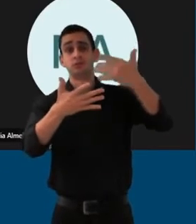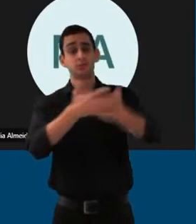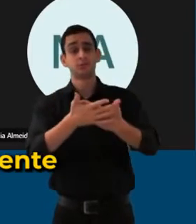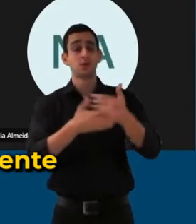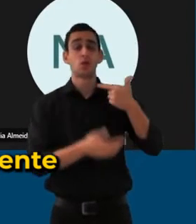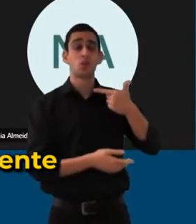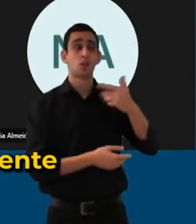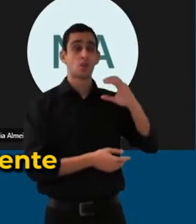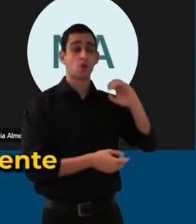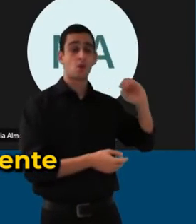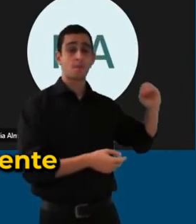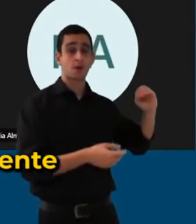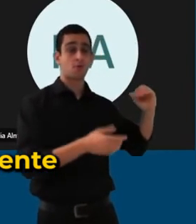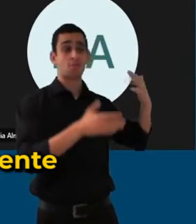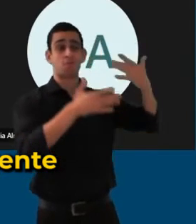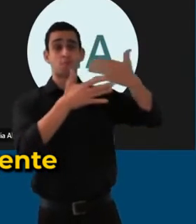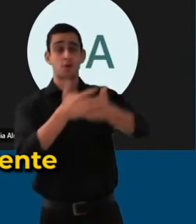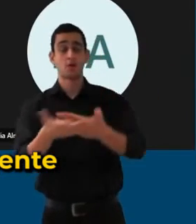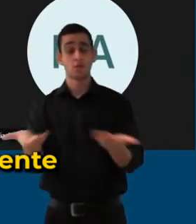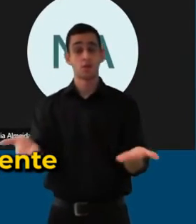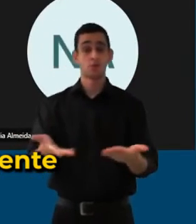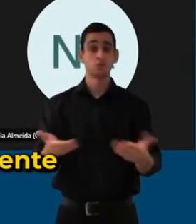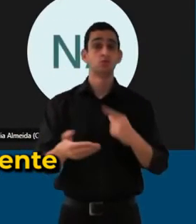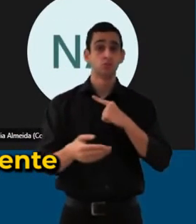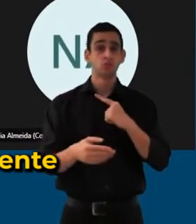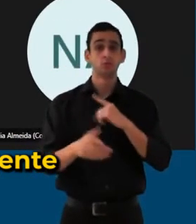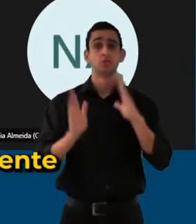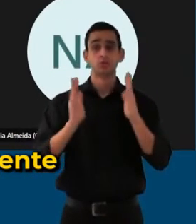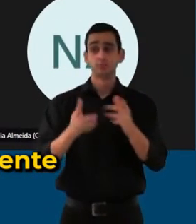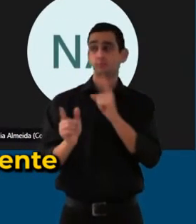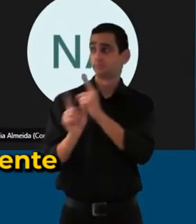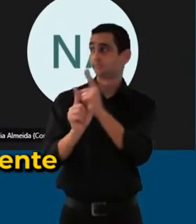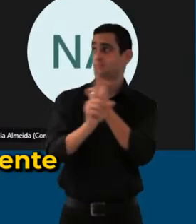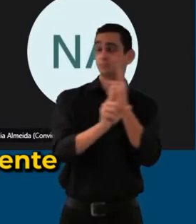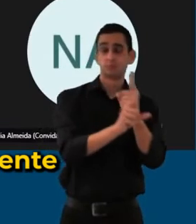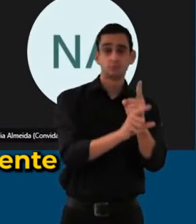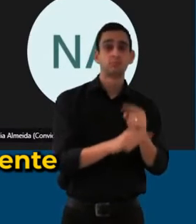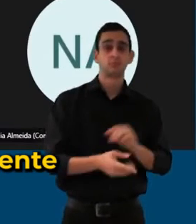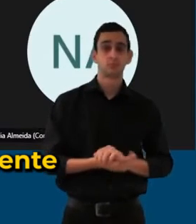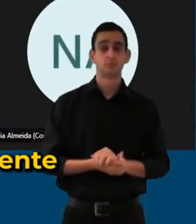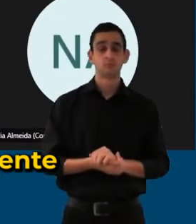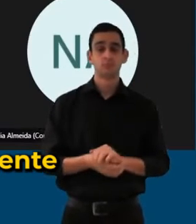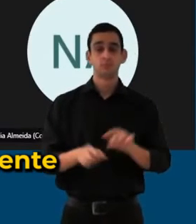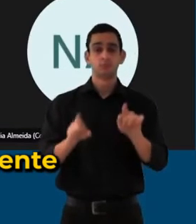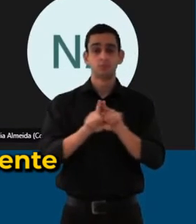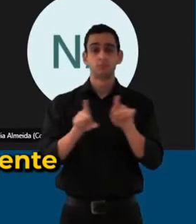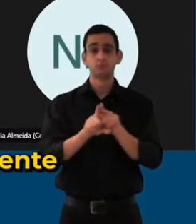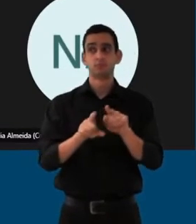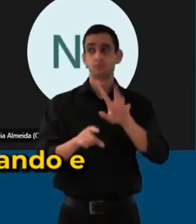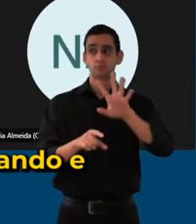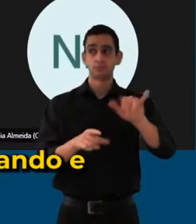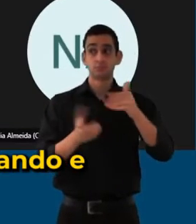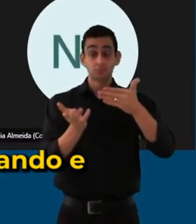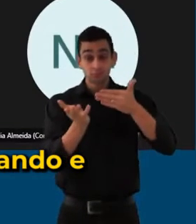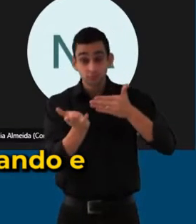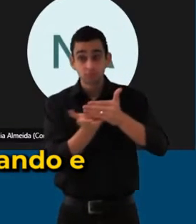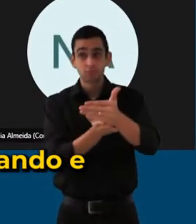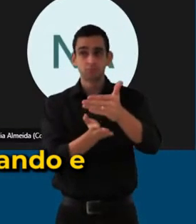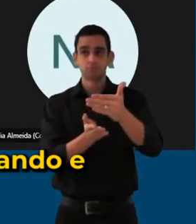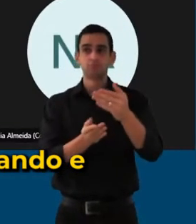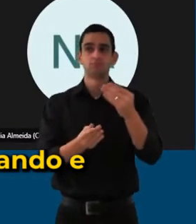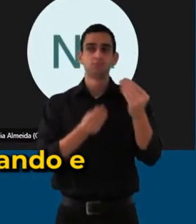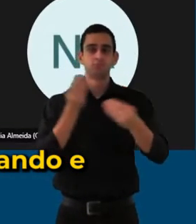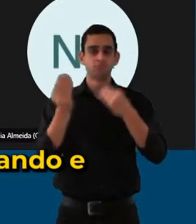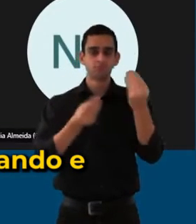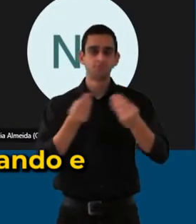né? Então, na verdade, o grande ponto que a gente poderia começar a pensar, e é isso que o